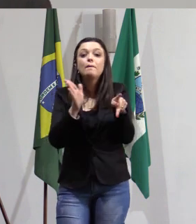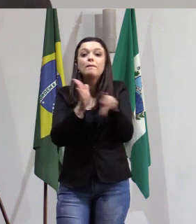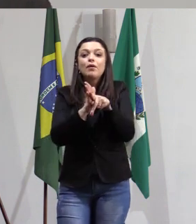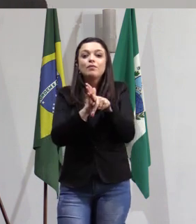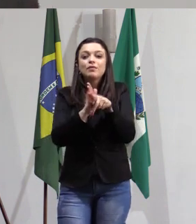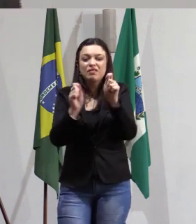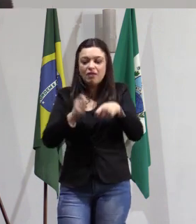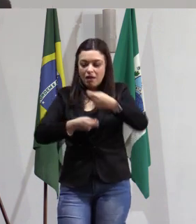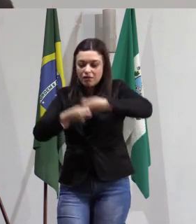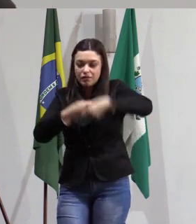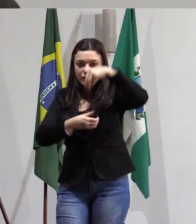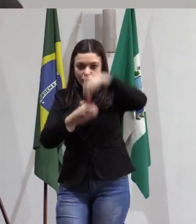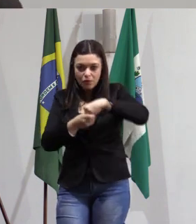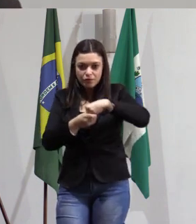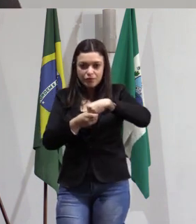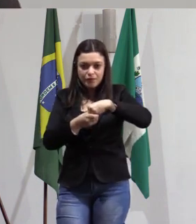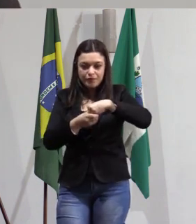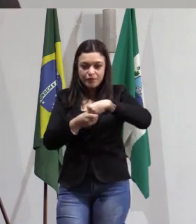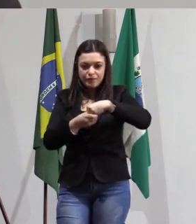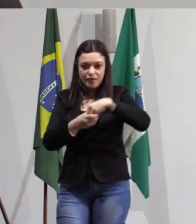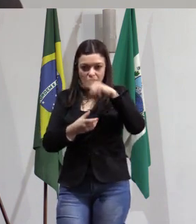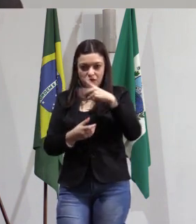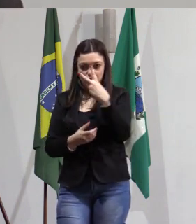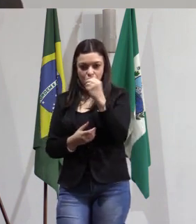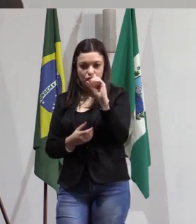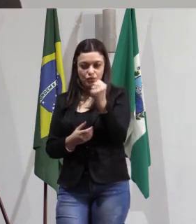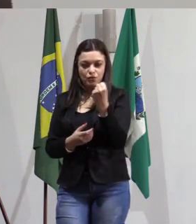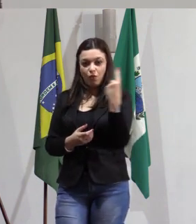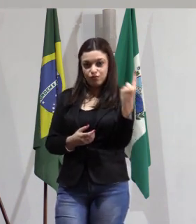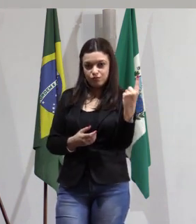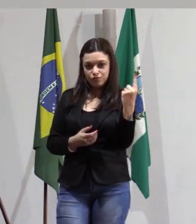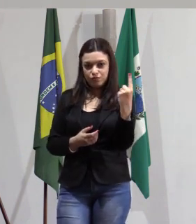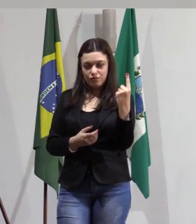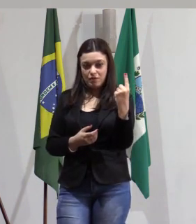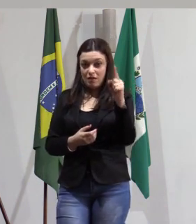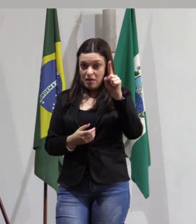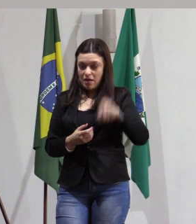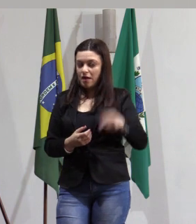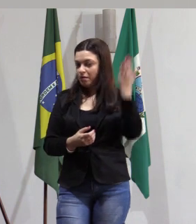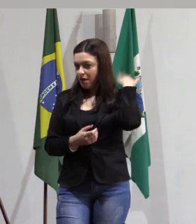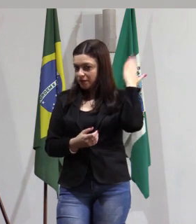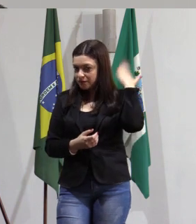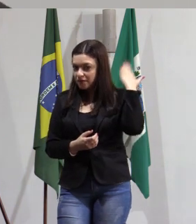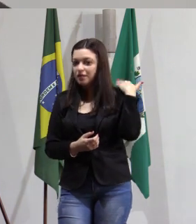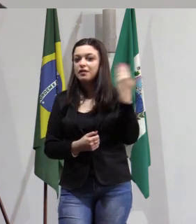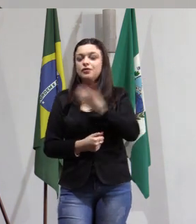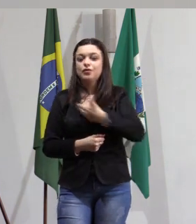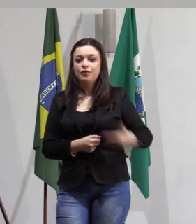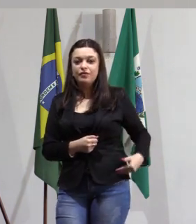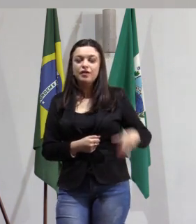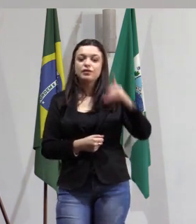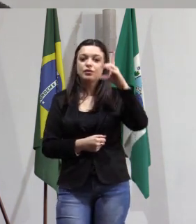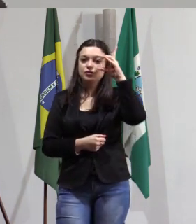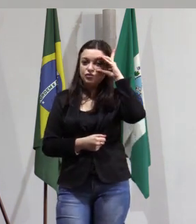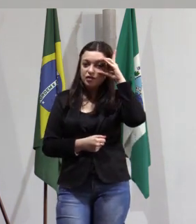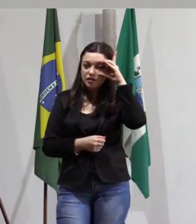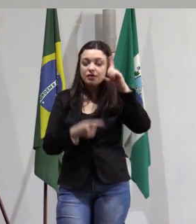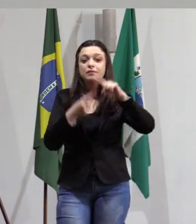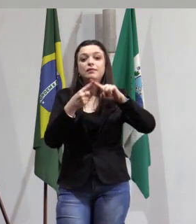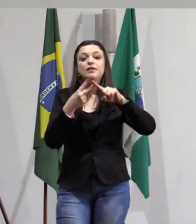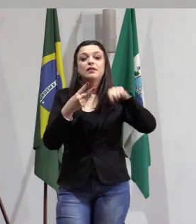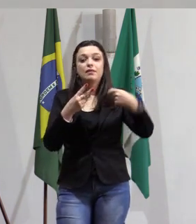das universidades? A fonte 250 é a fonte 281. Isso, de novo, desde o governo Dilma, passando pelo governo Temer, chegando até o atual